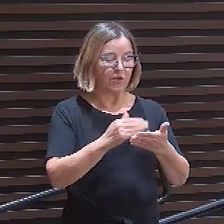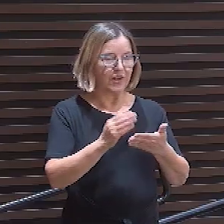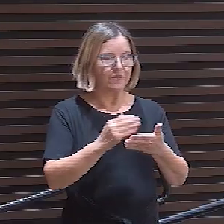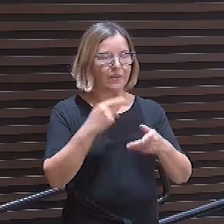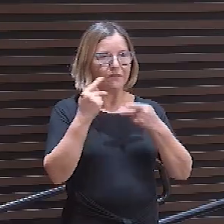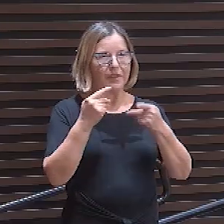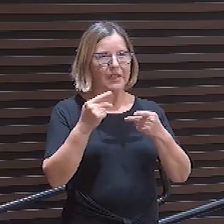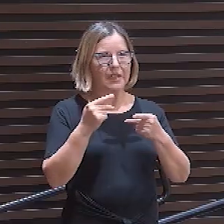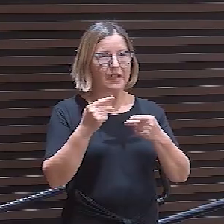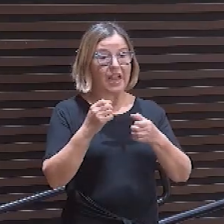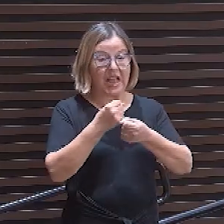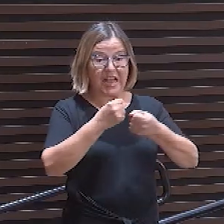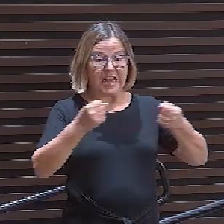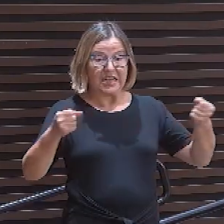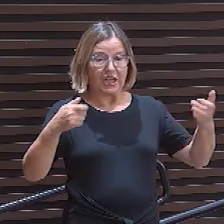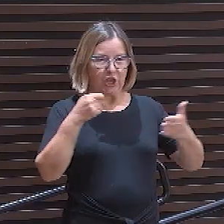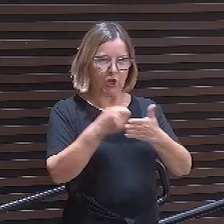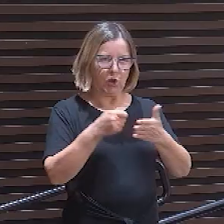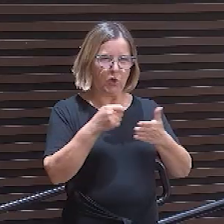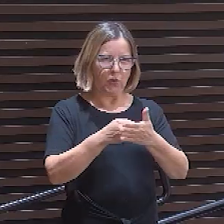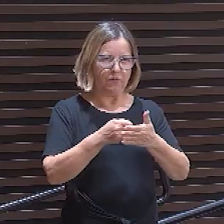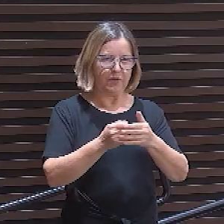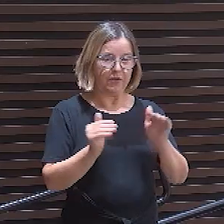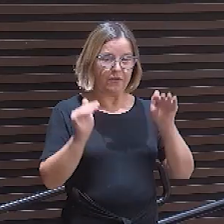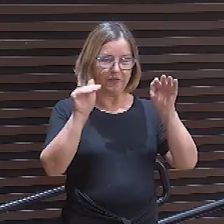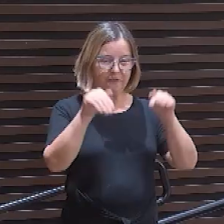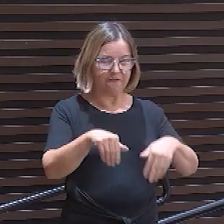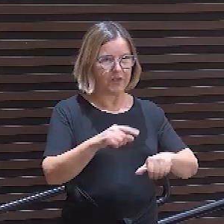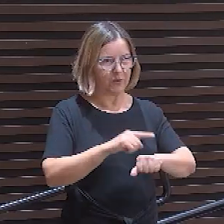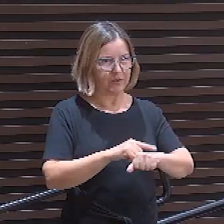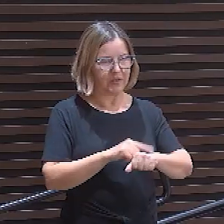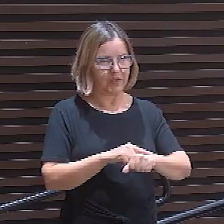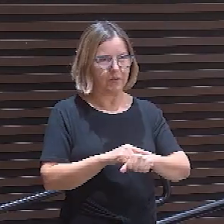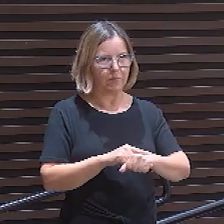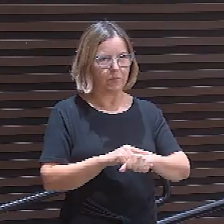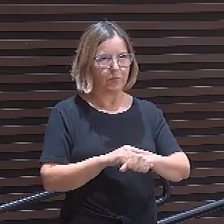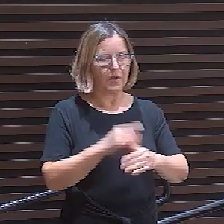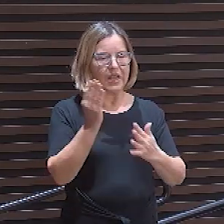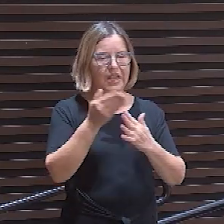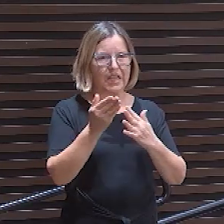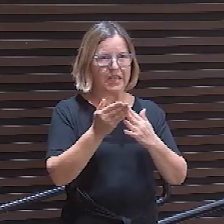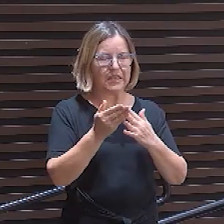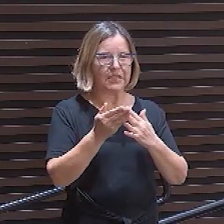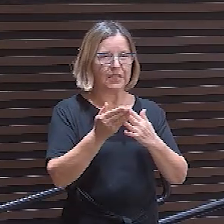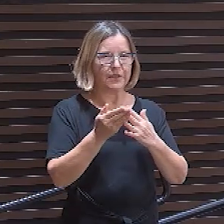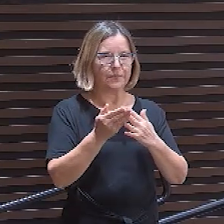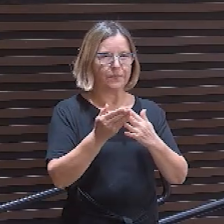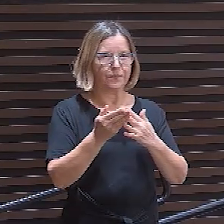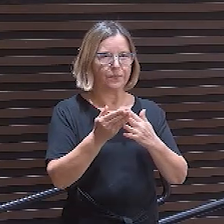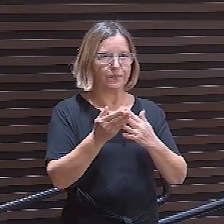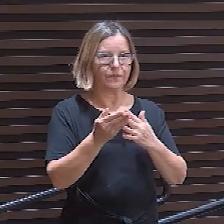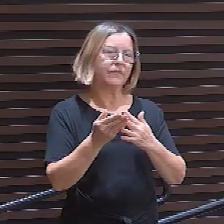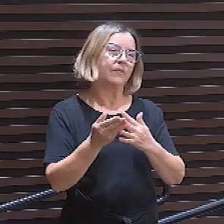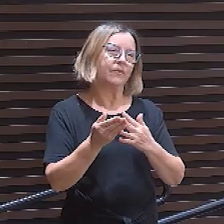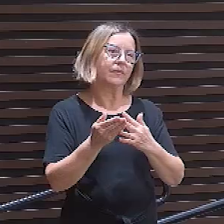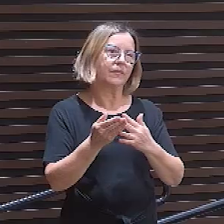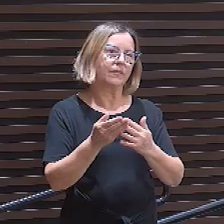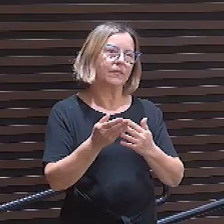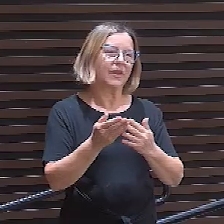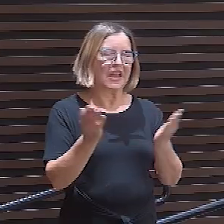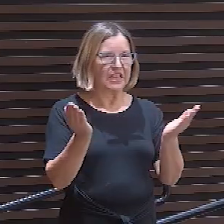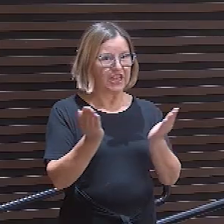grande luta no fim das eras será entre o cristianismo e o